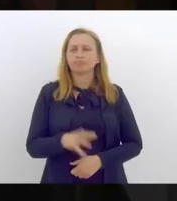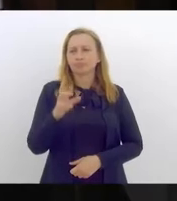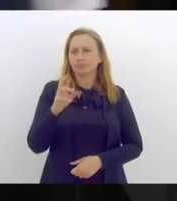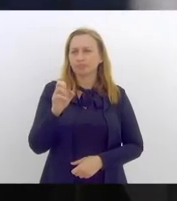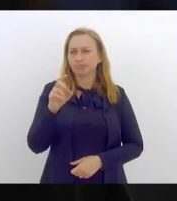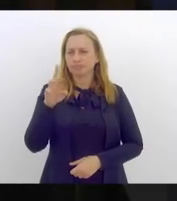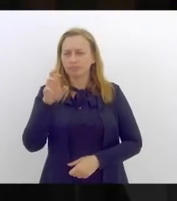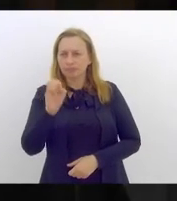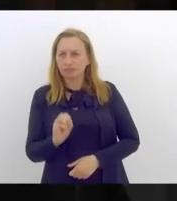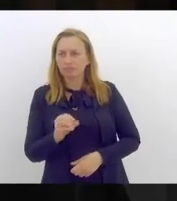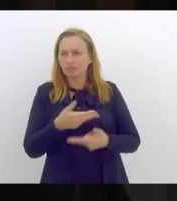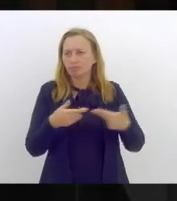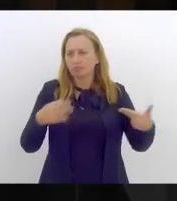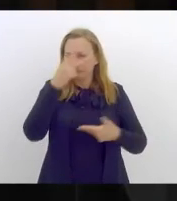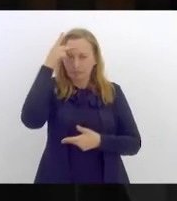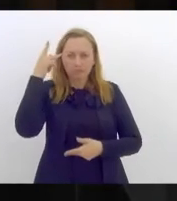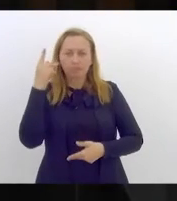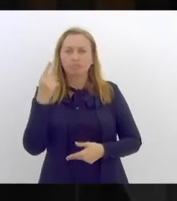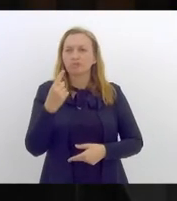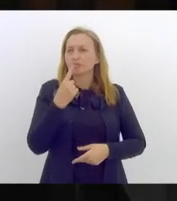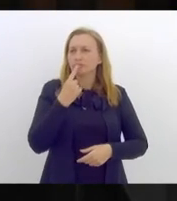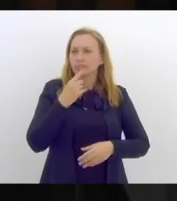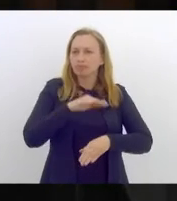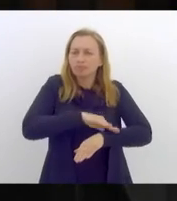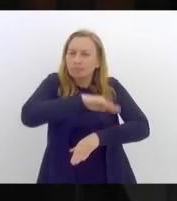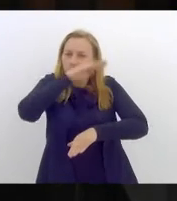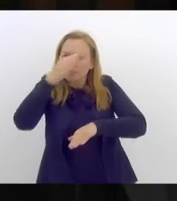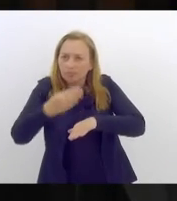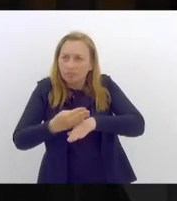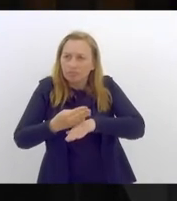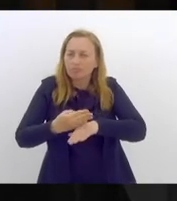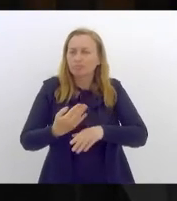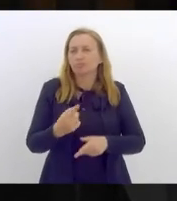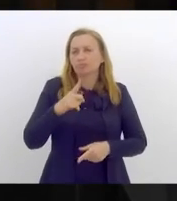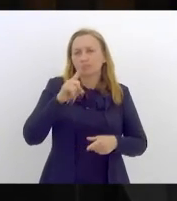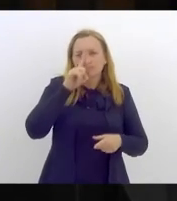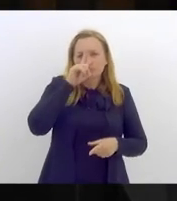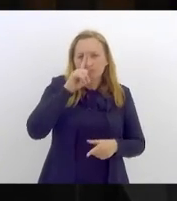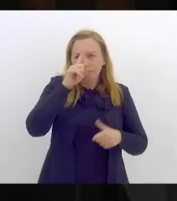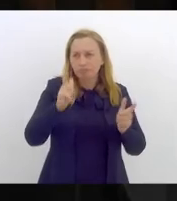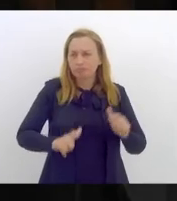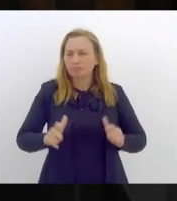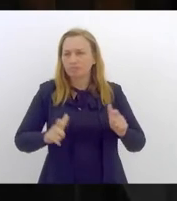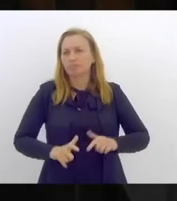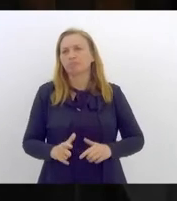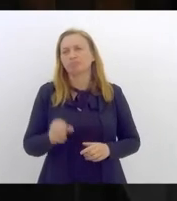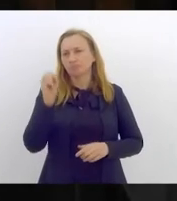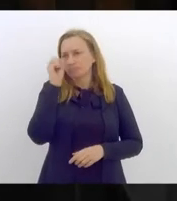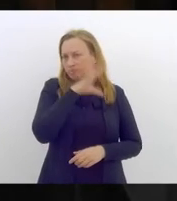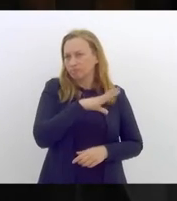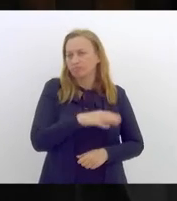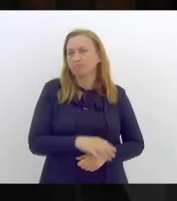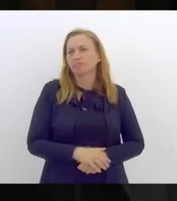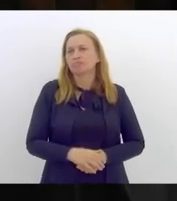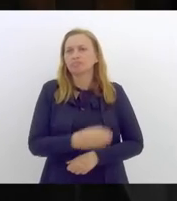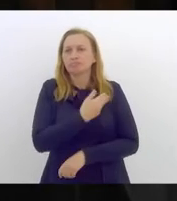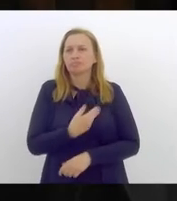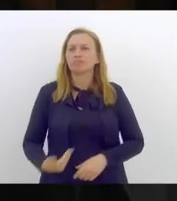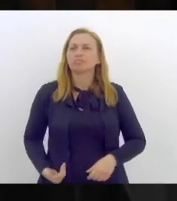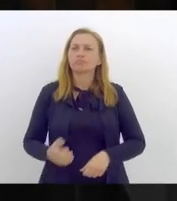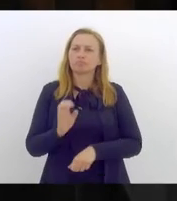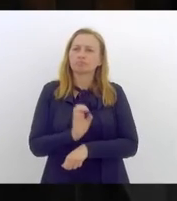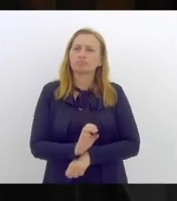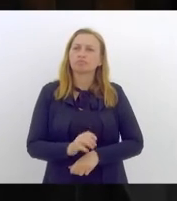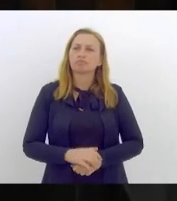gente morando em encostas, com muitas moradias em áreas de risco. É um absurdo o governo do estado, de um ano